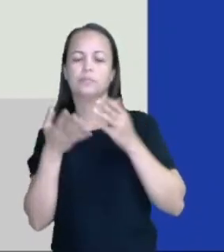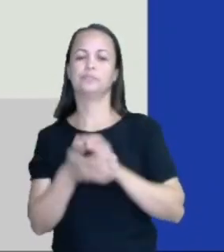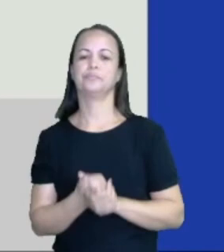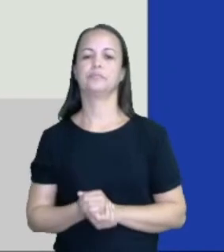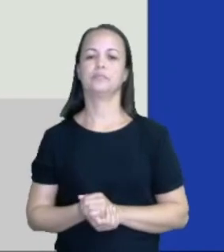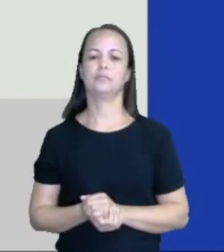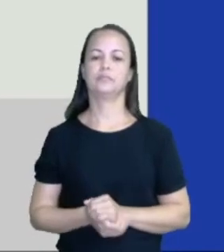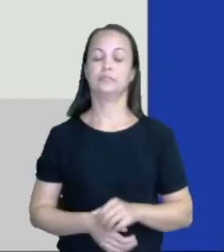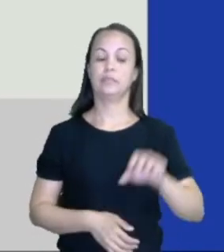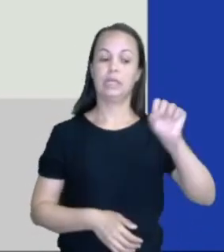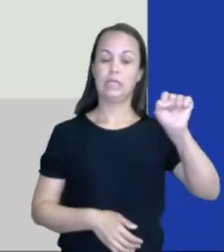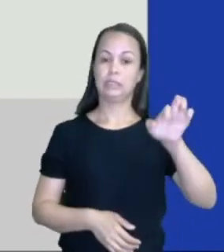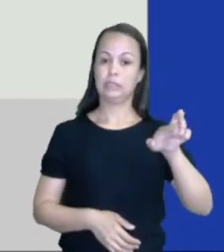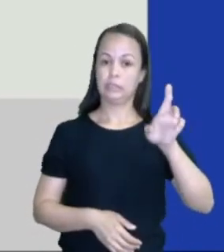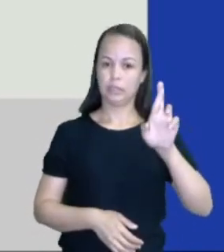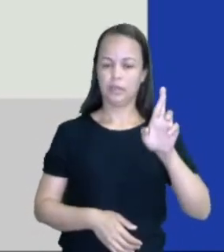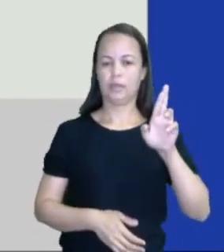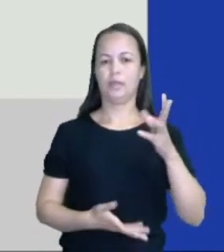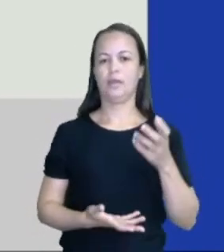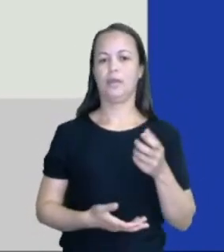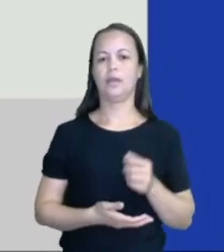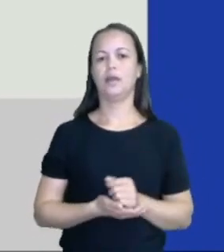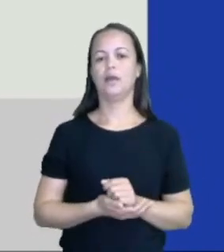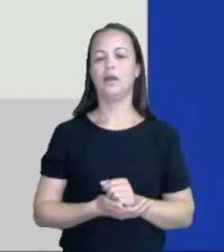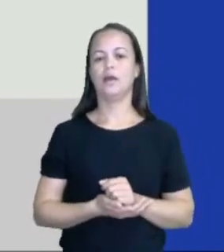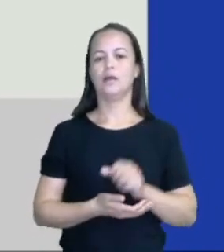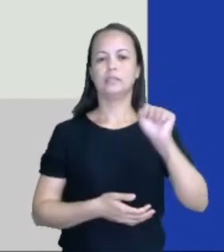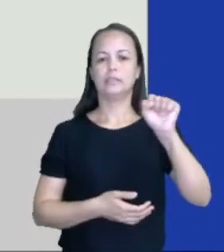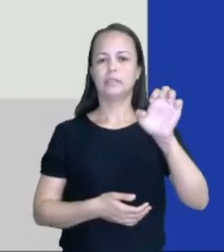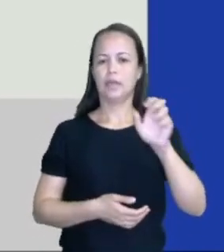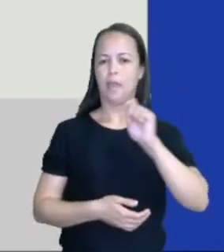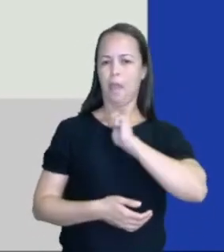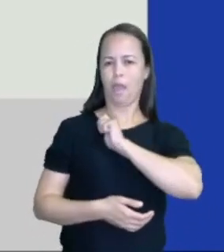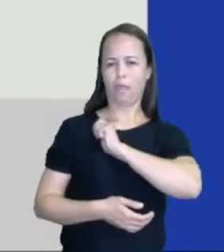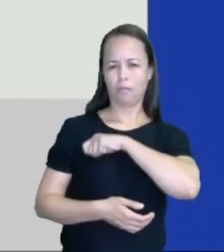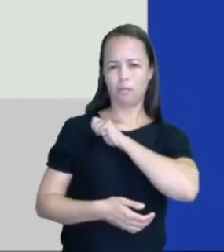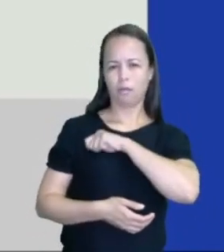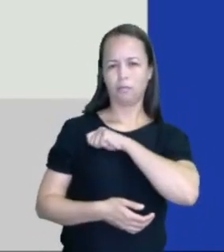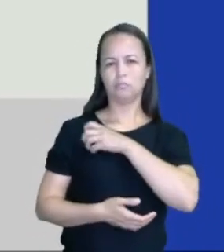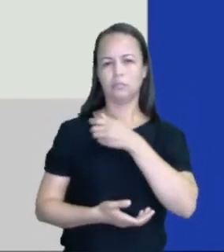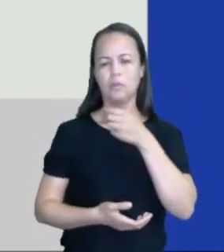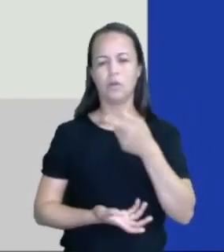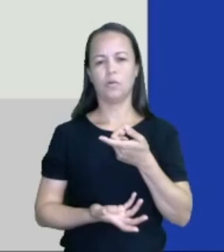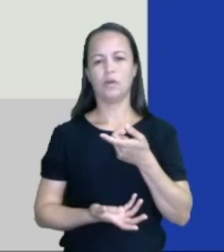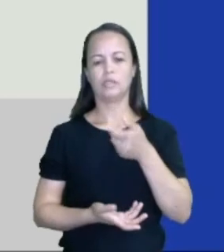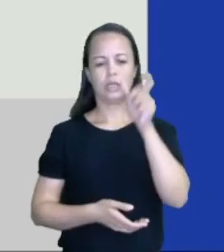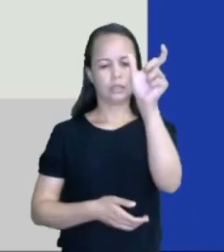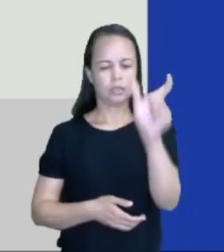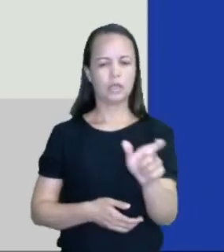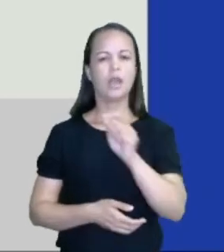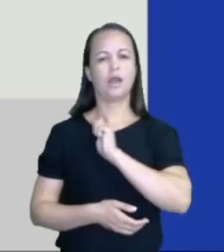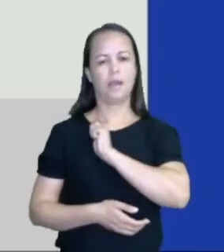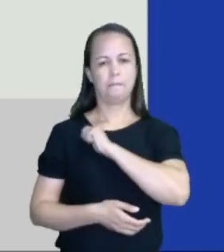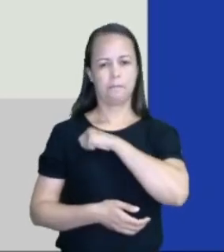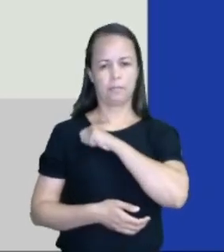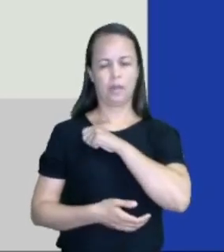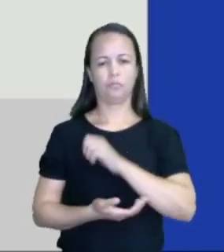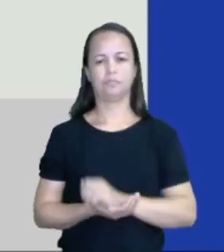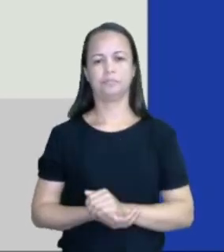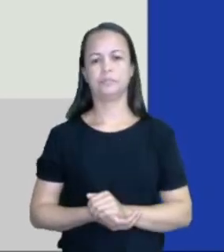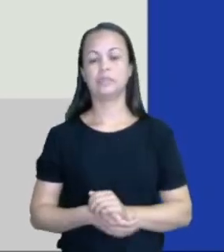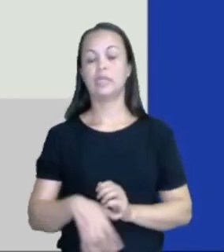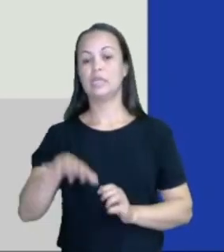Ser malo é a mesma coisa. Se uma pessoa é uma pessoa ruim, a gente diz que ela é mala.